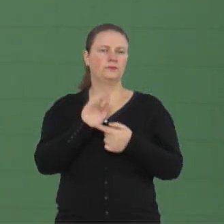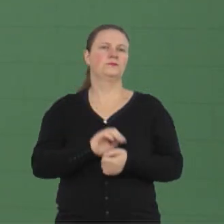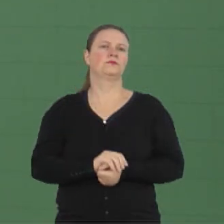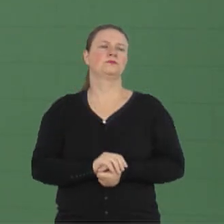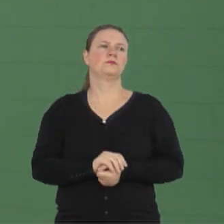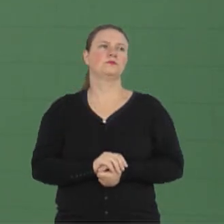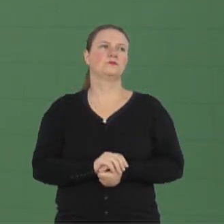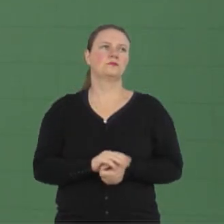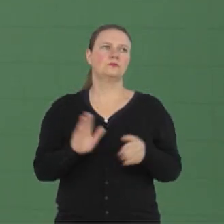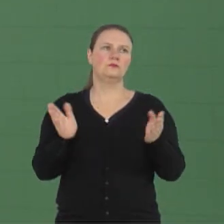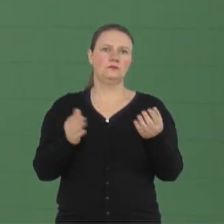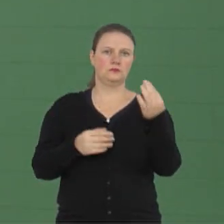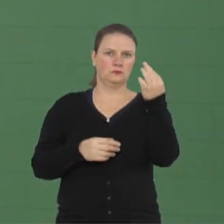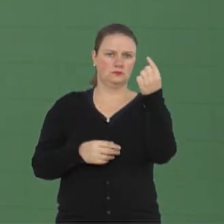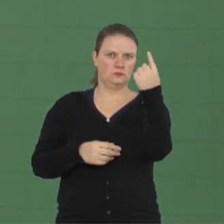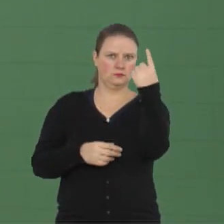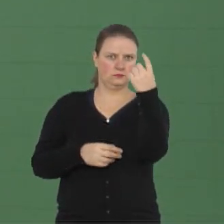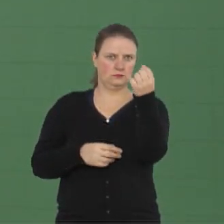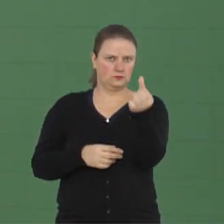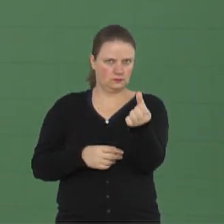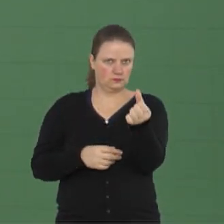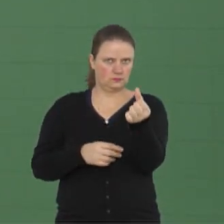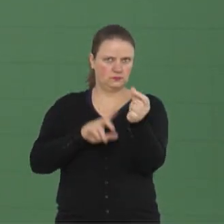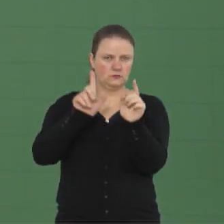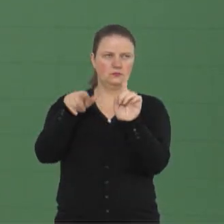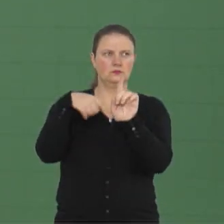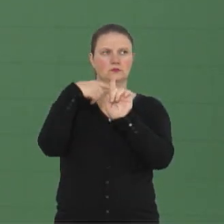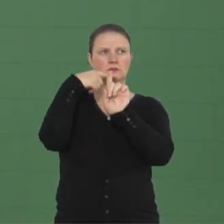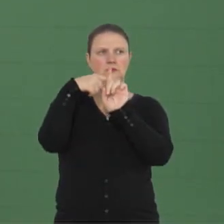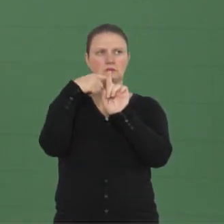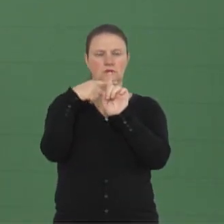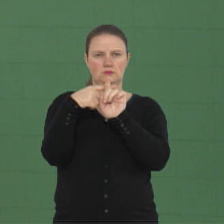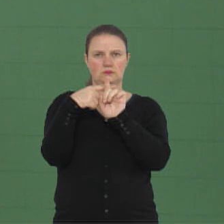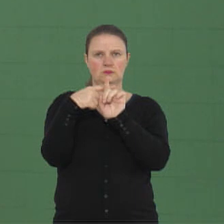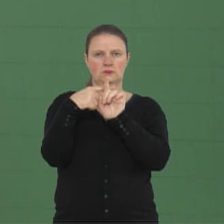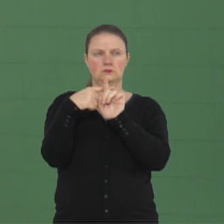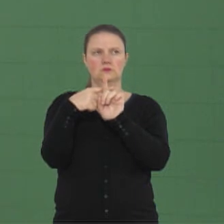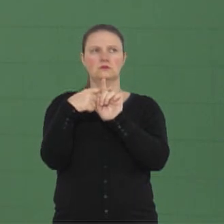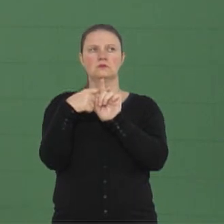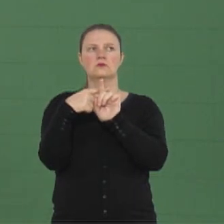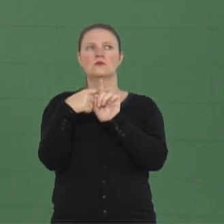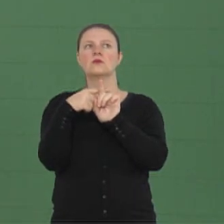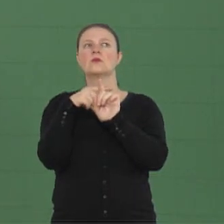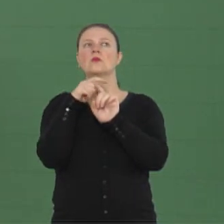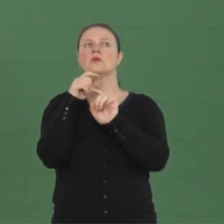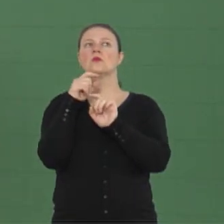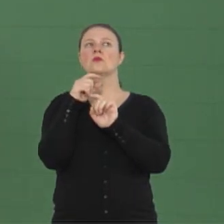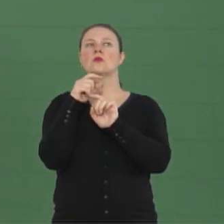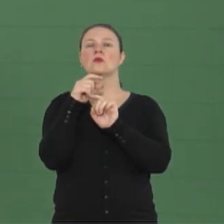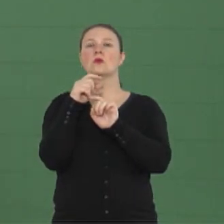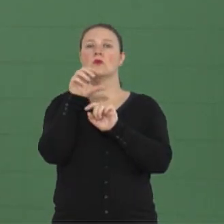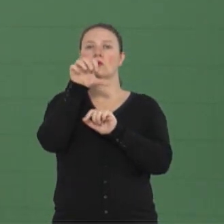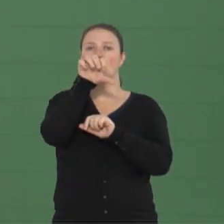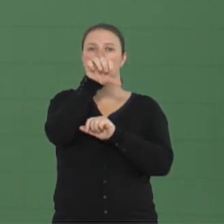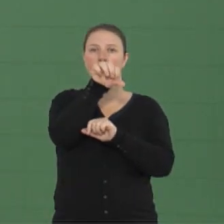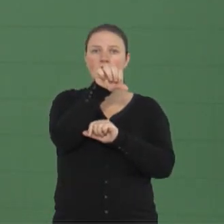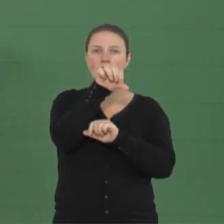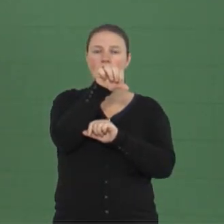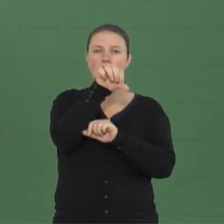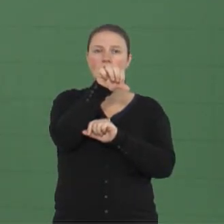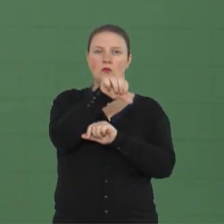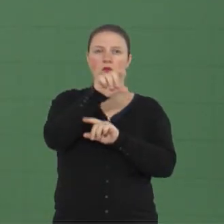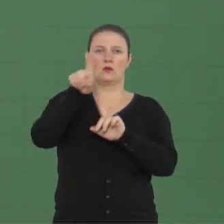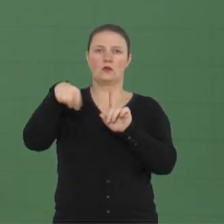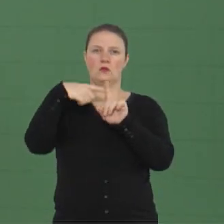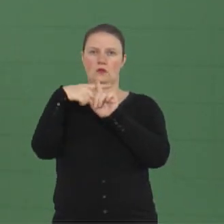tenho, então, 16 mais o que está dentro dos colchetes. Muito